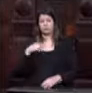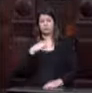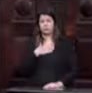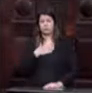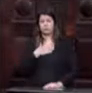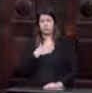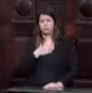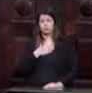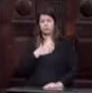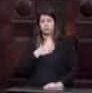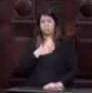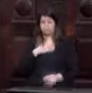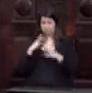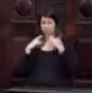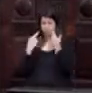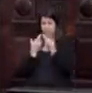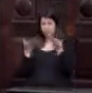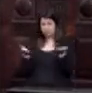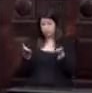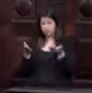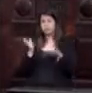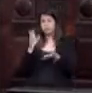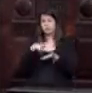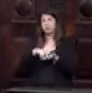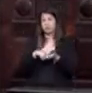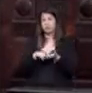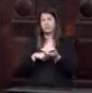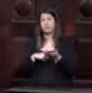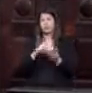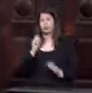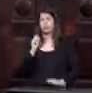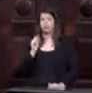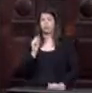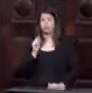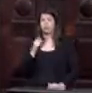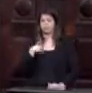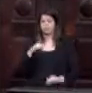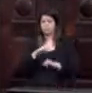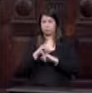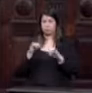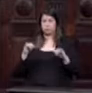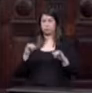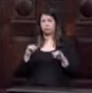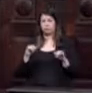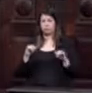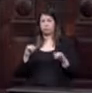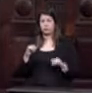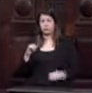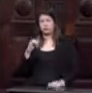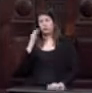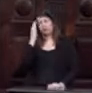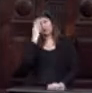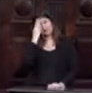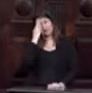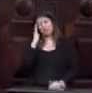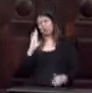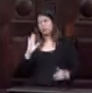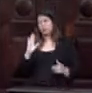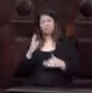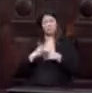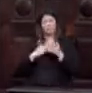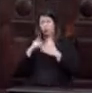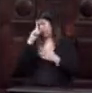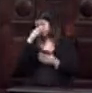eu dizia na reunião de líderes, claro que mexe qualquer interferência